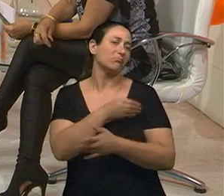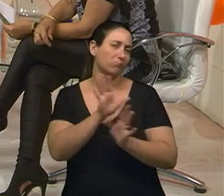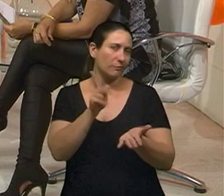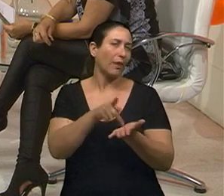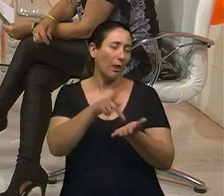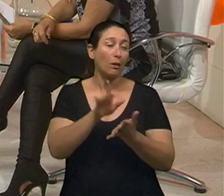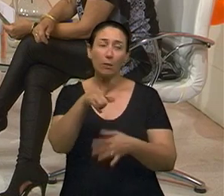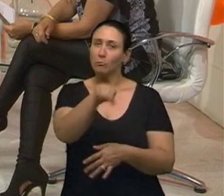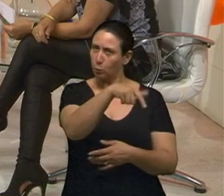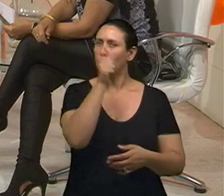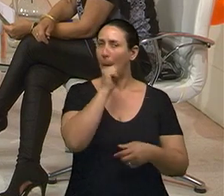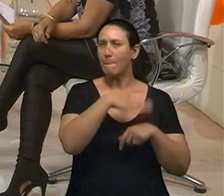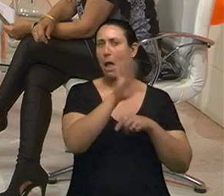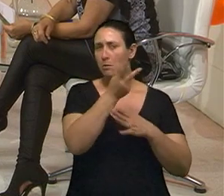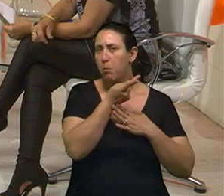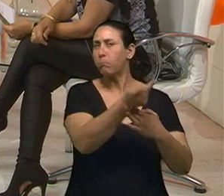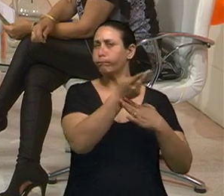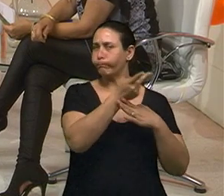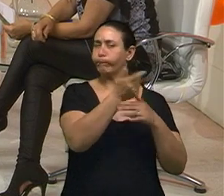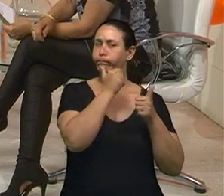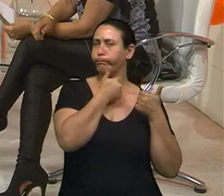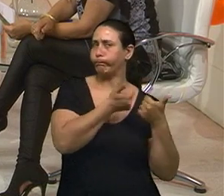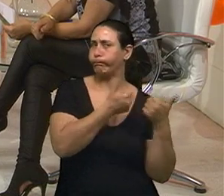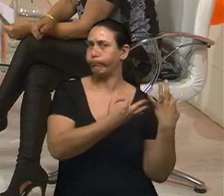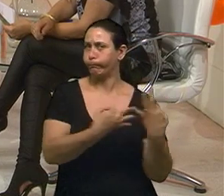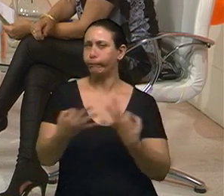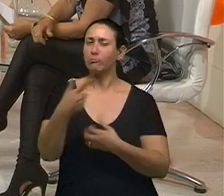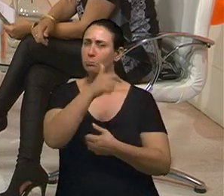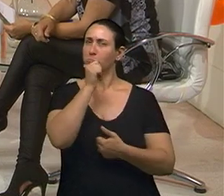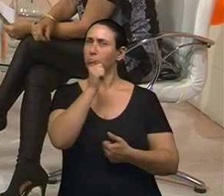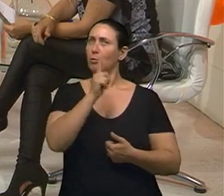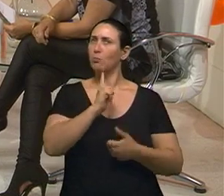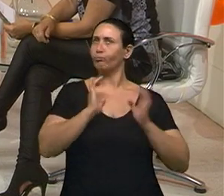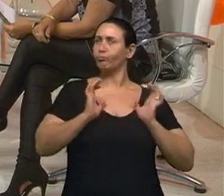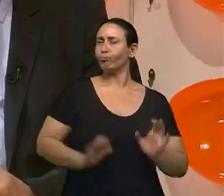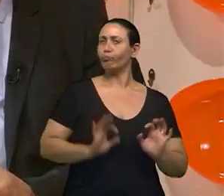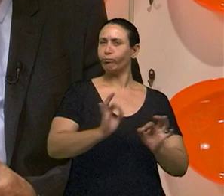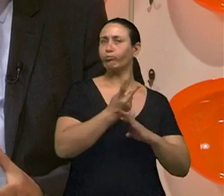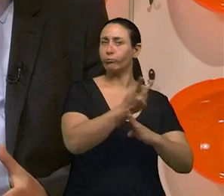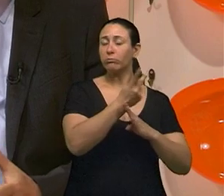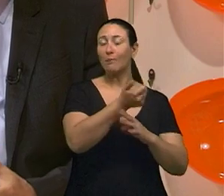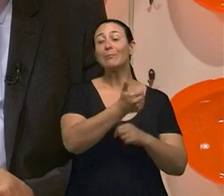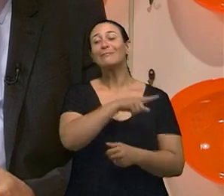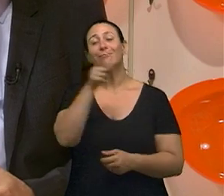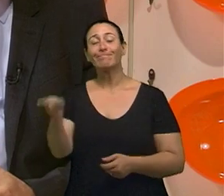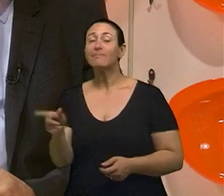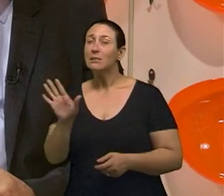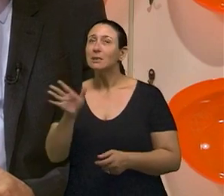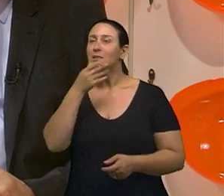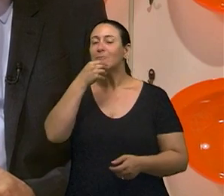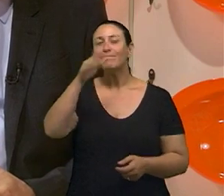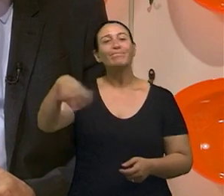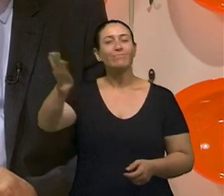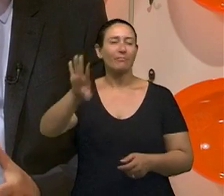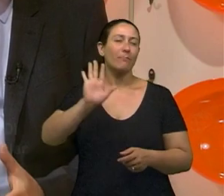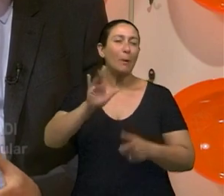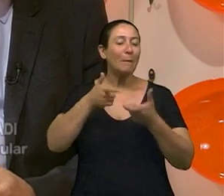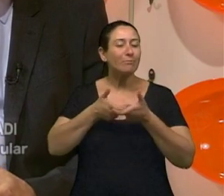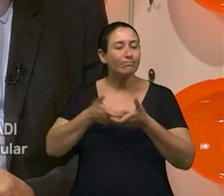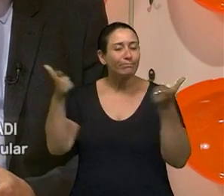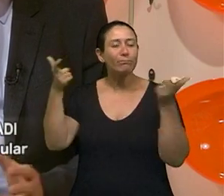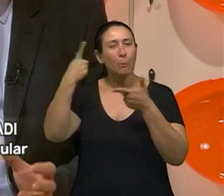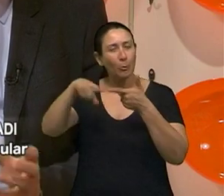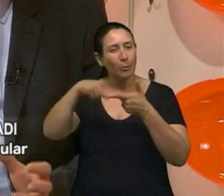né as mulheres são bem mais eh metódicas e mais disciplinadas os homens eh mas em relação à incidência do e a